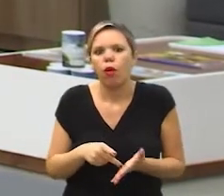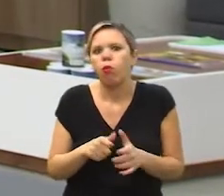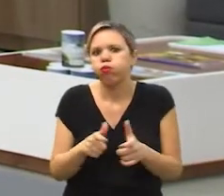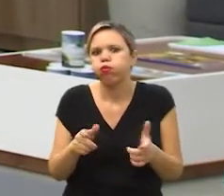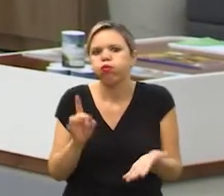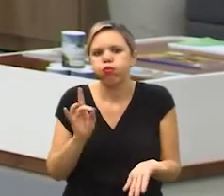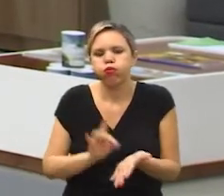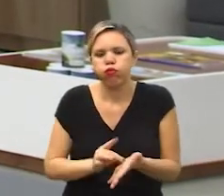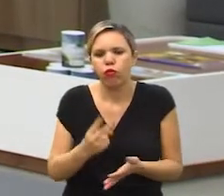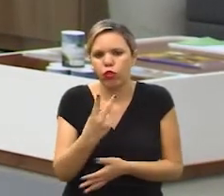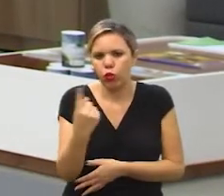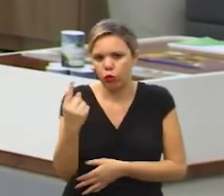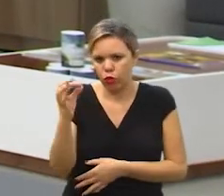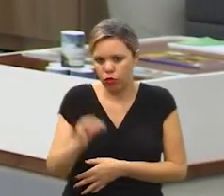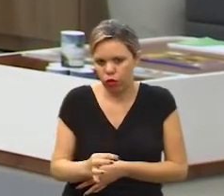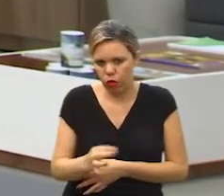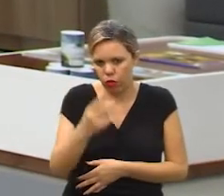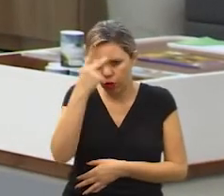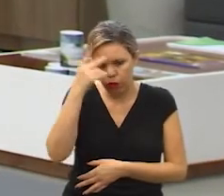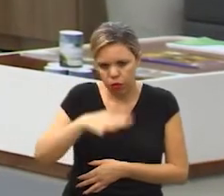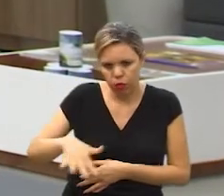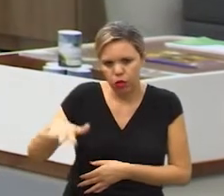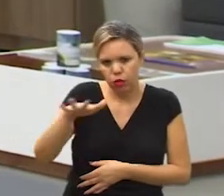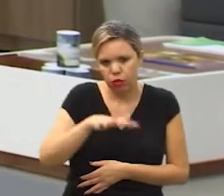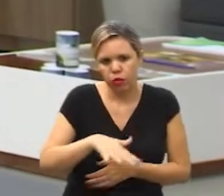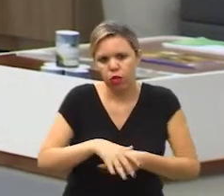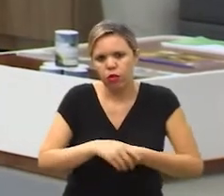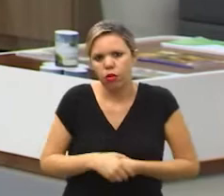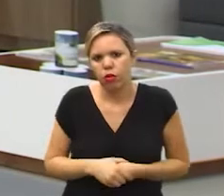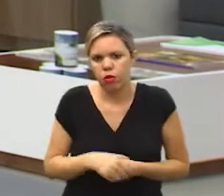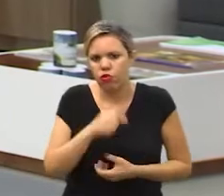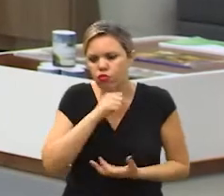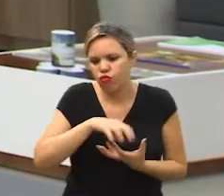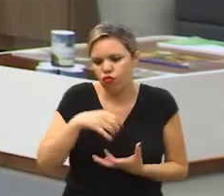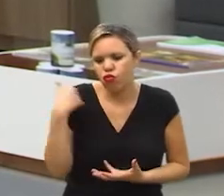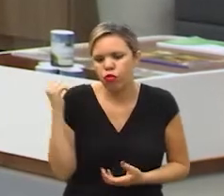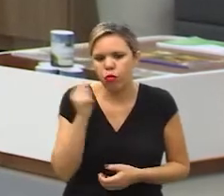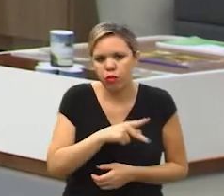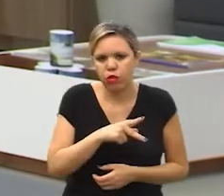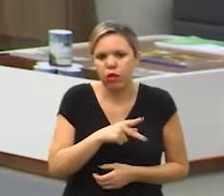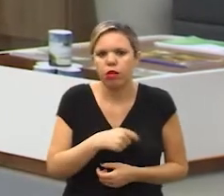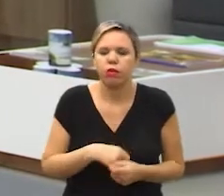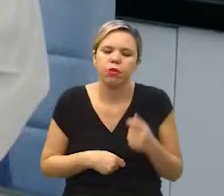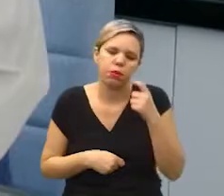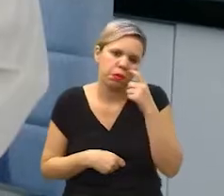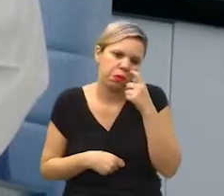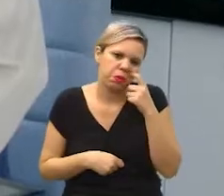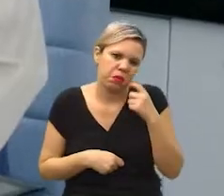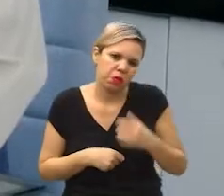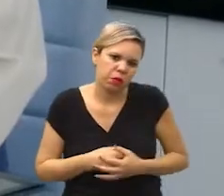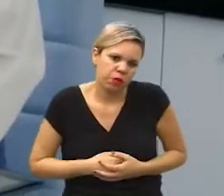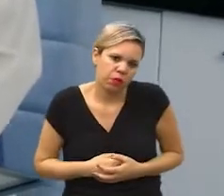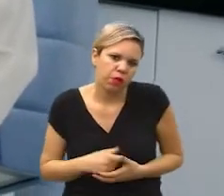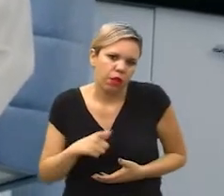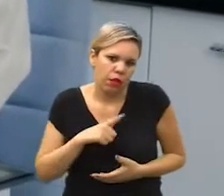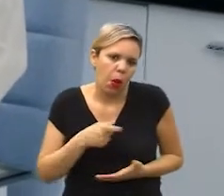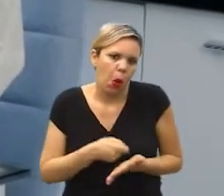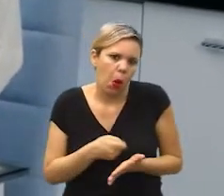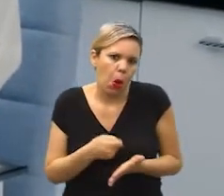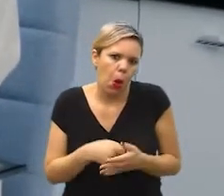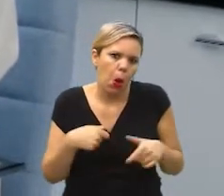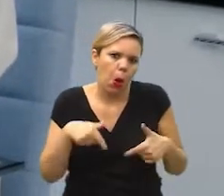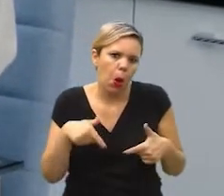grande, realmente. 21% dos idosos aposentados terem que